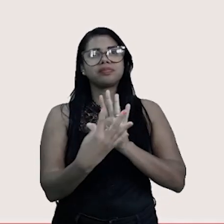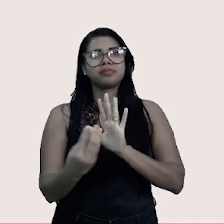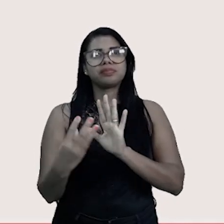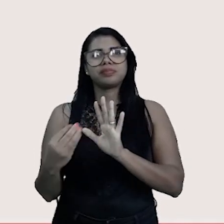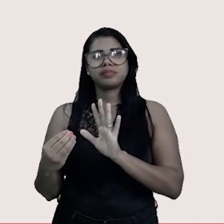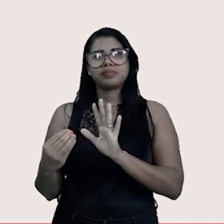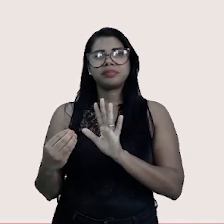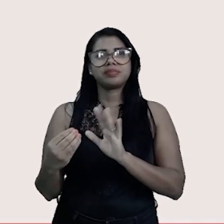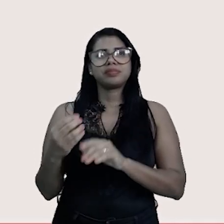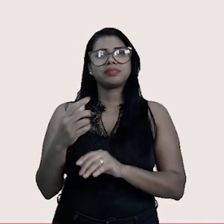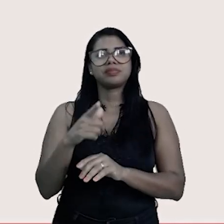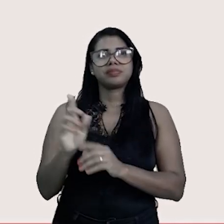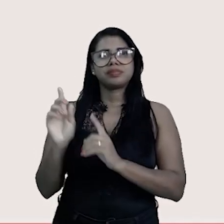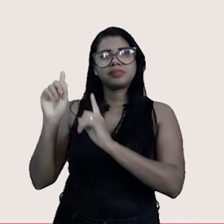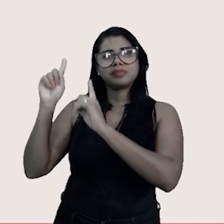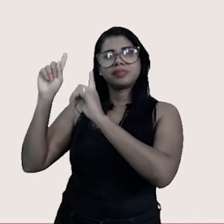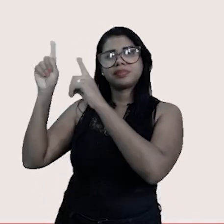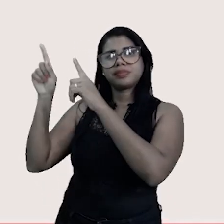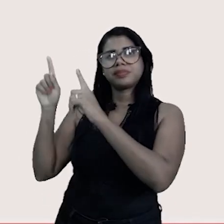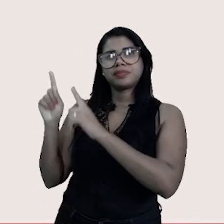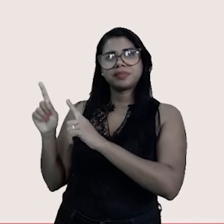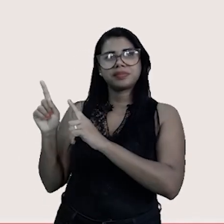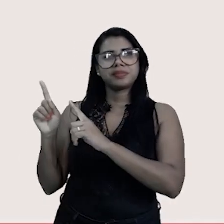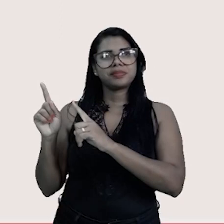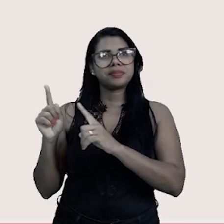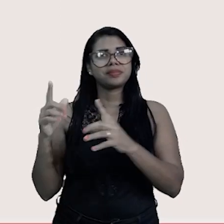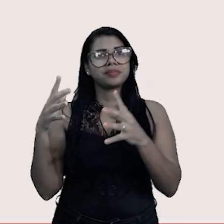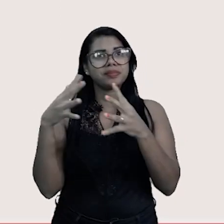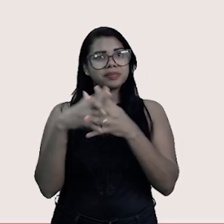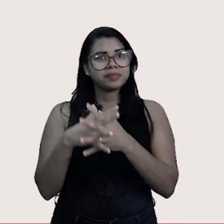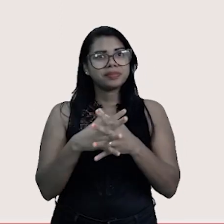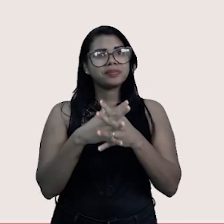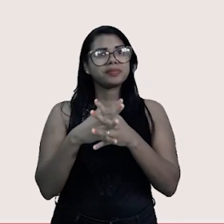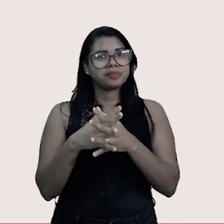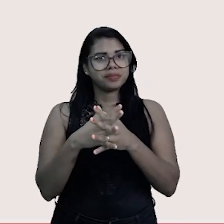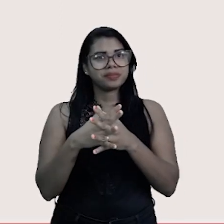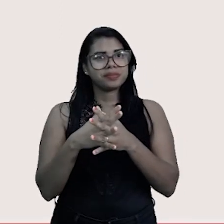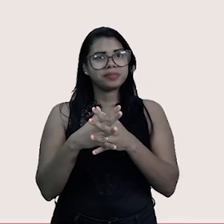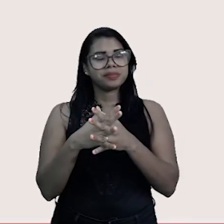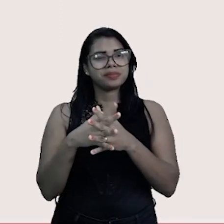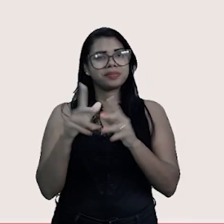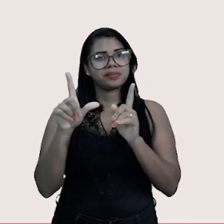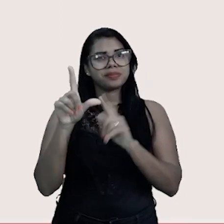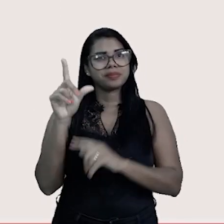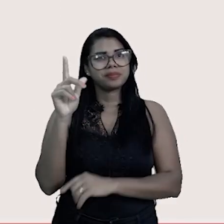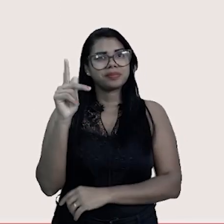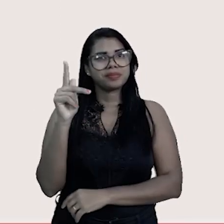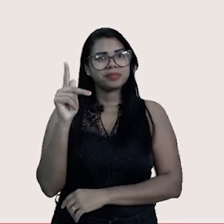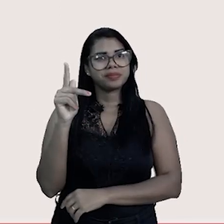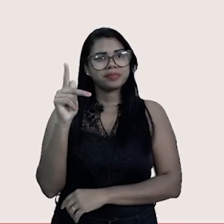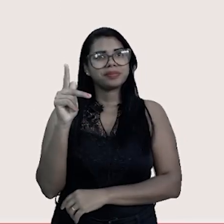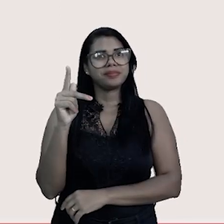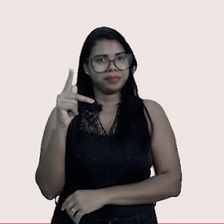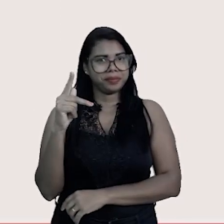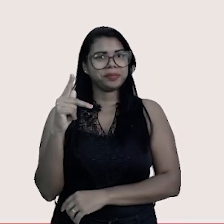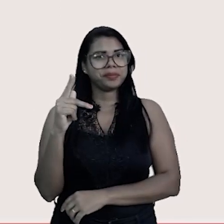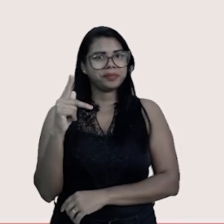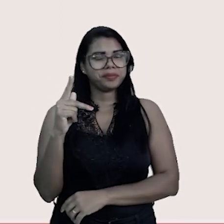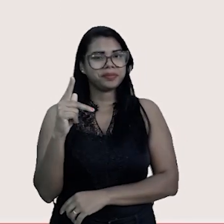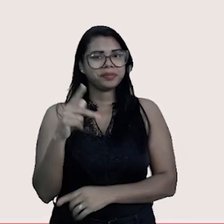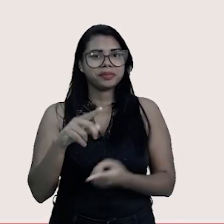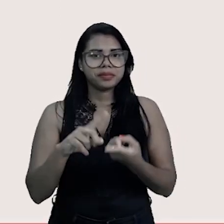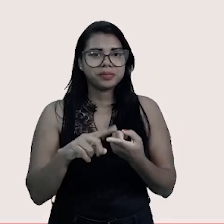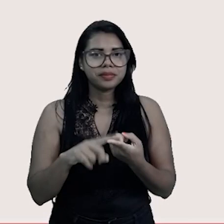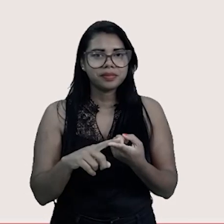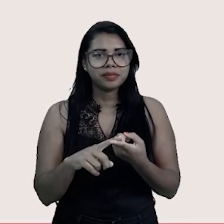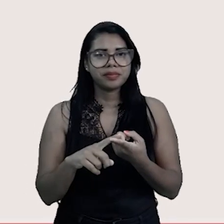repetição ordenada de sons consonantais, ó, a repetição da letra P, como também da letra